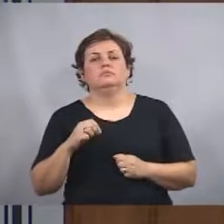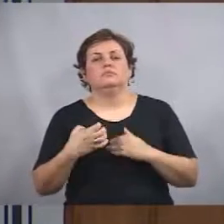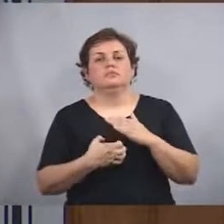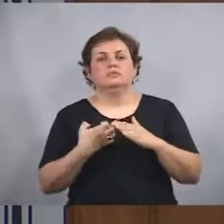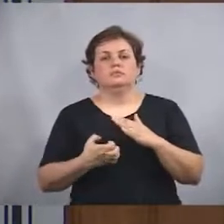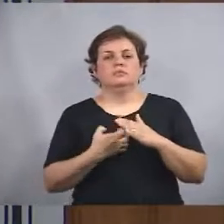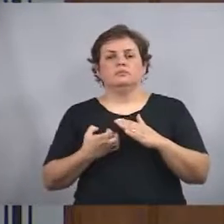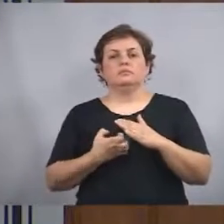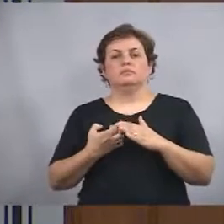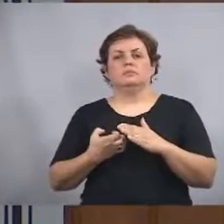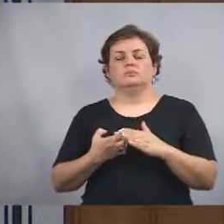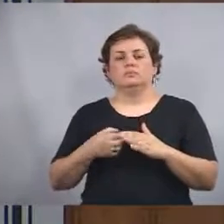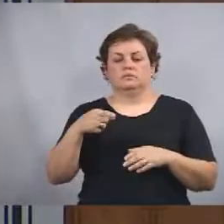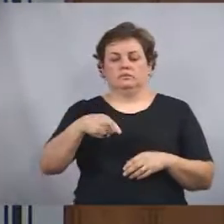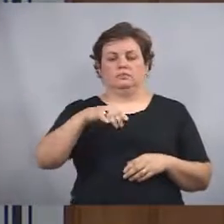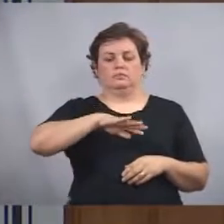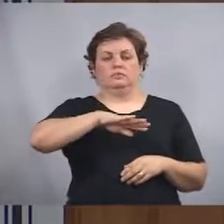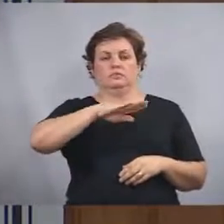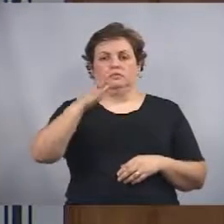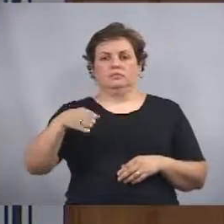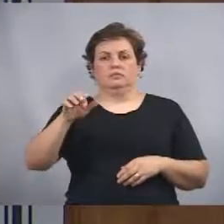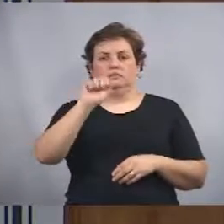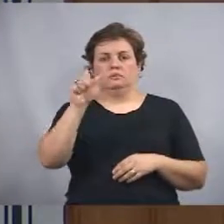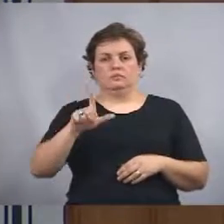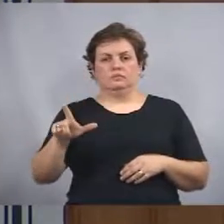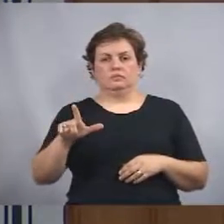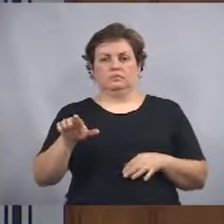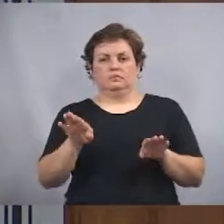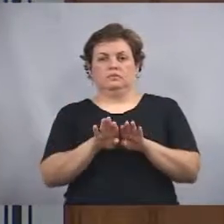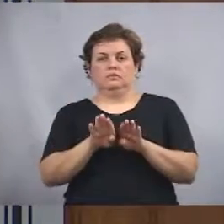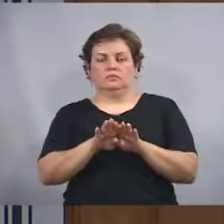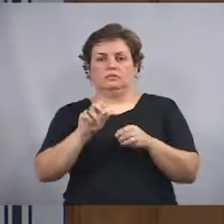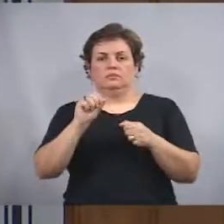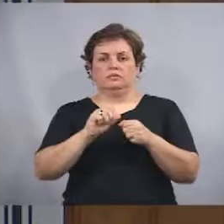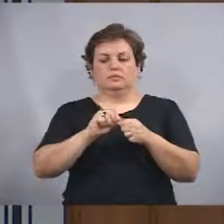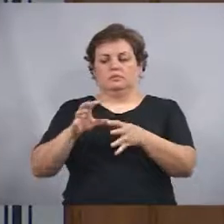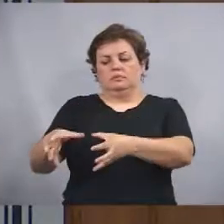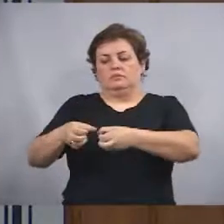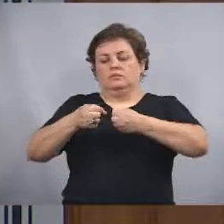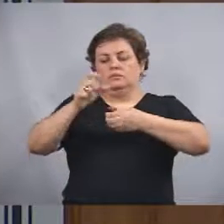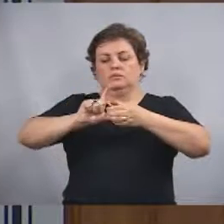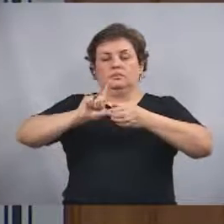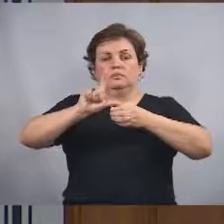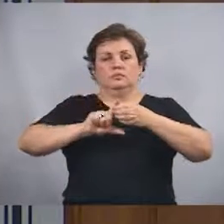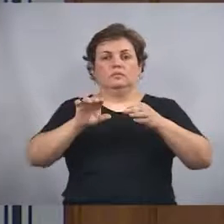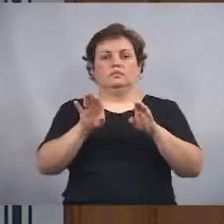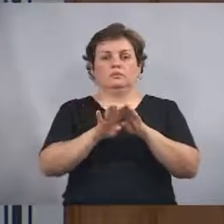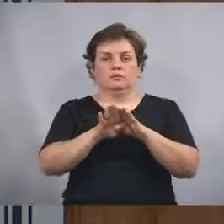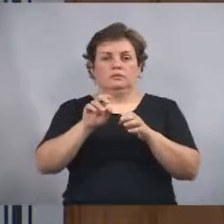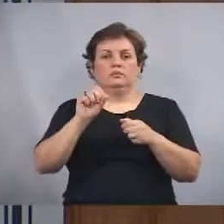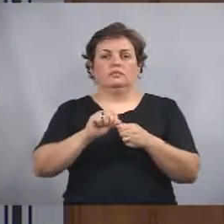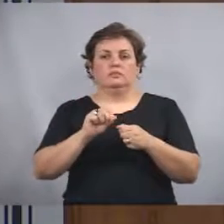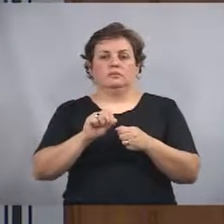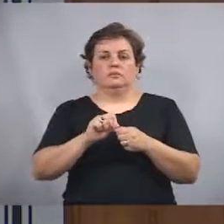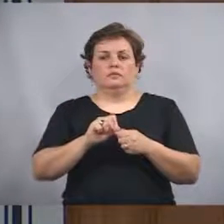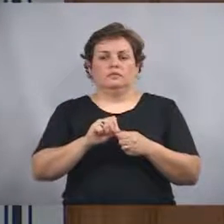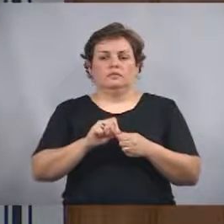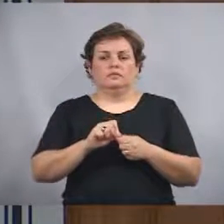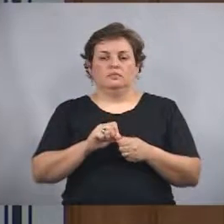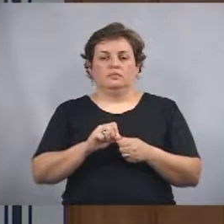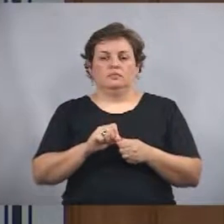empresa no caso Monte Azul que também faz a coleta de lixo e que faz também a